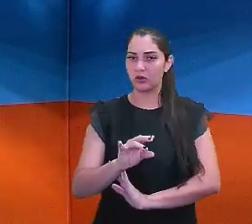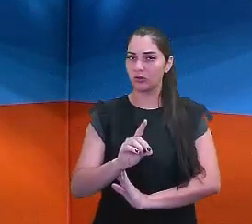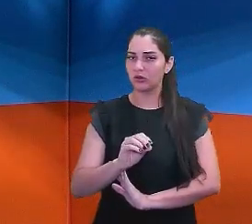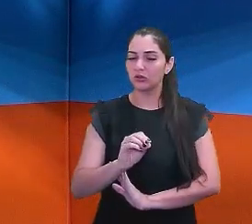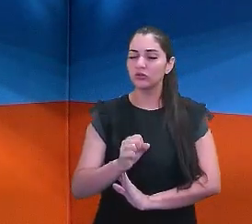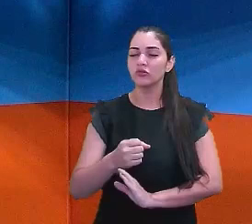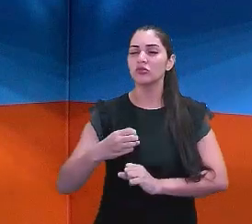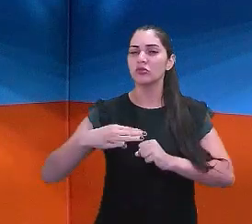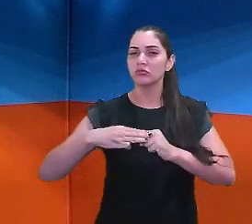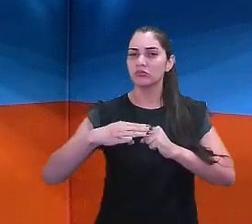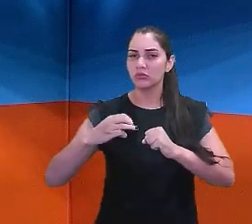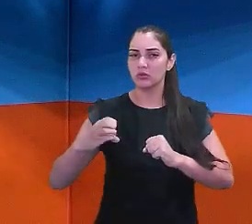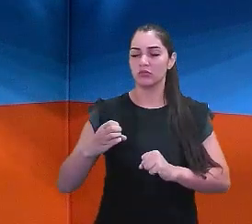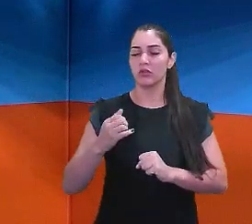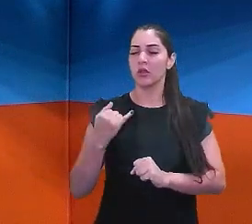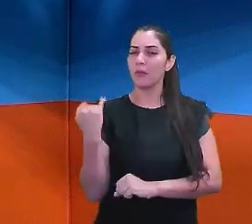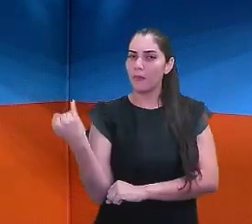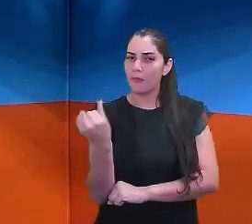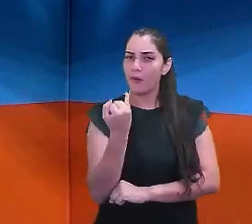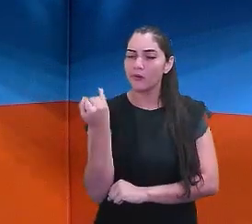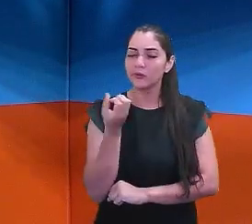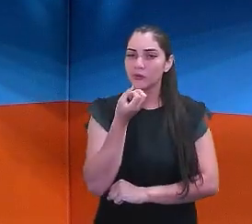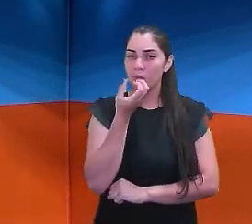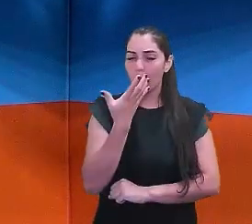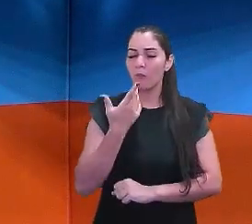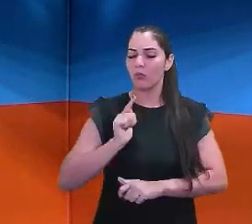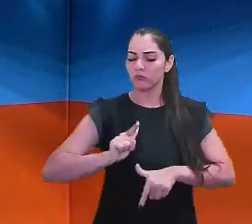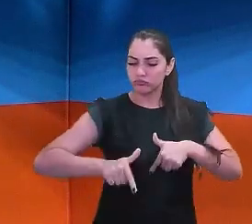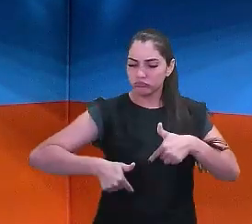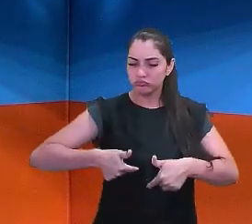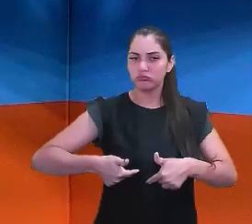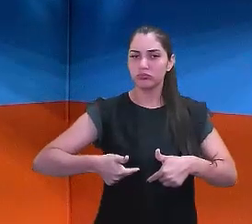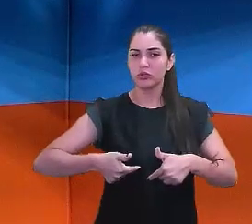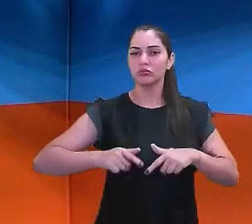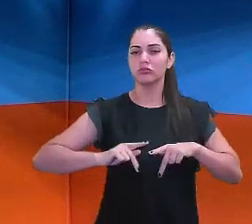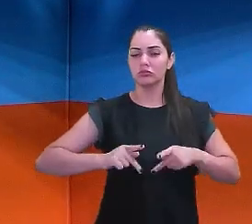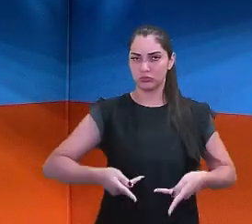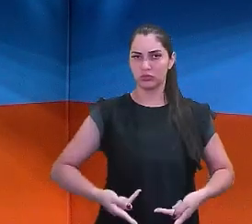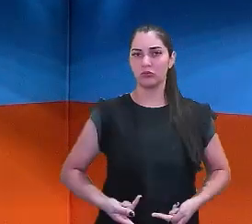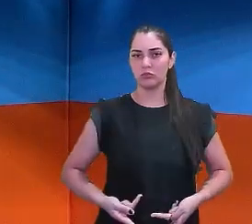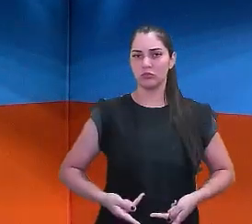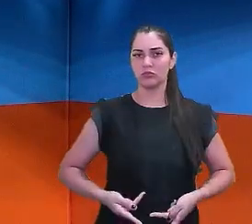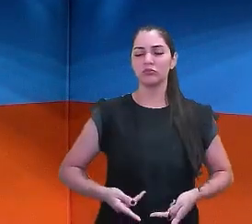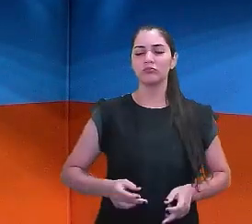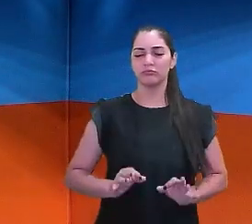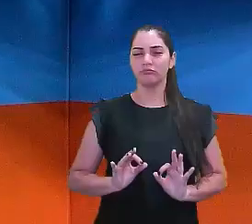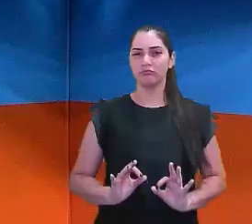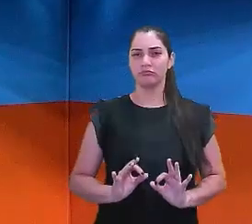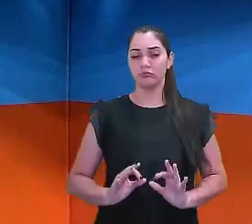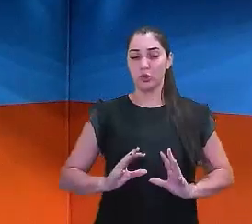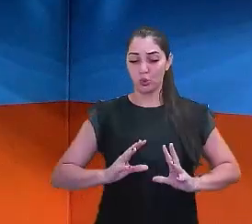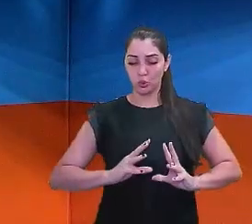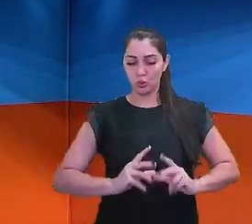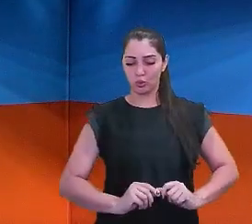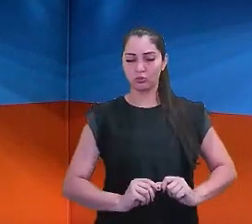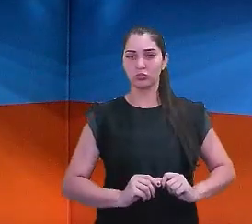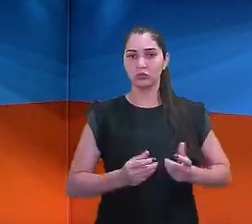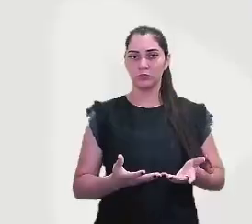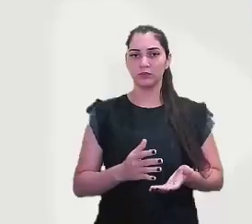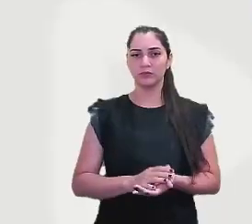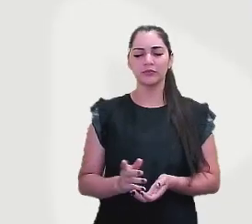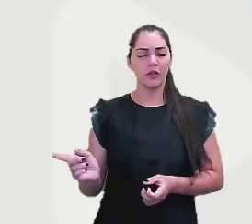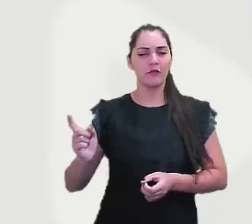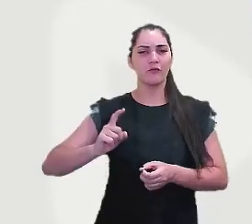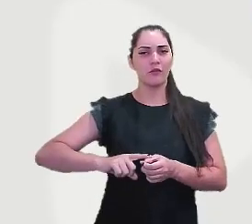que são importantes para o bom funcionamento celular, bom funcionamento do organismo, do corpo como um todo. E aí,